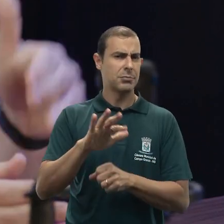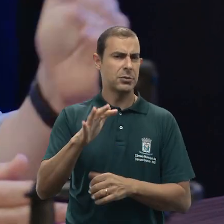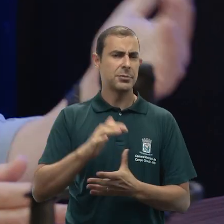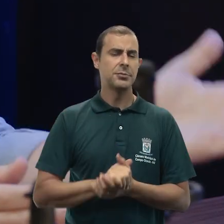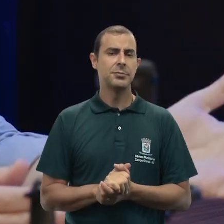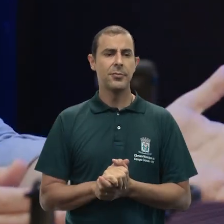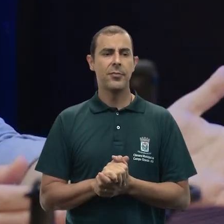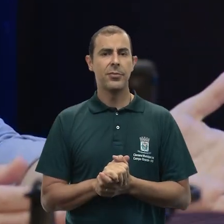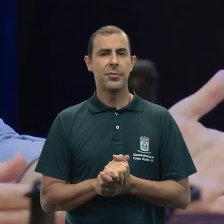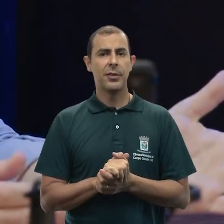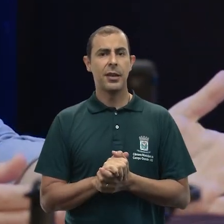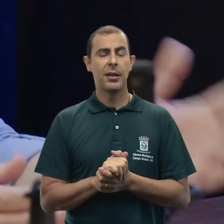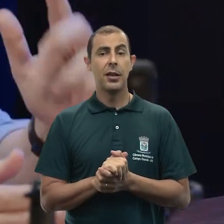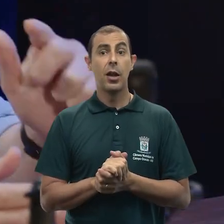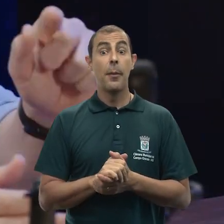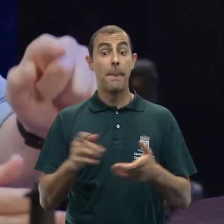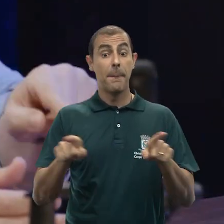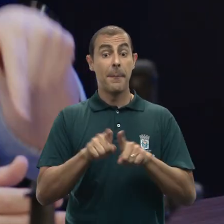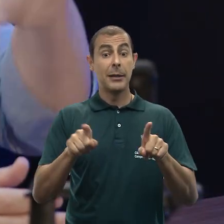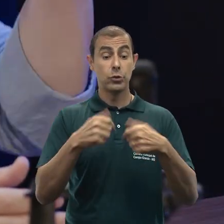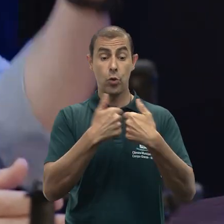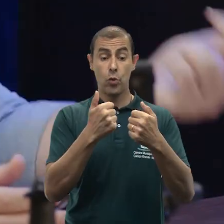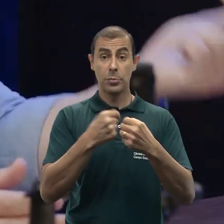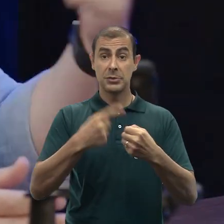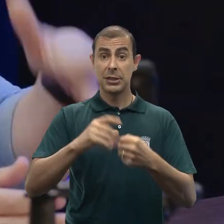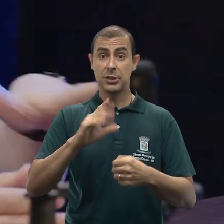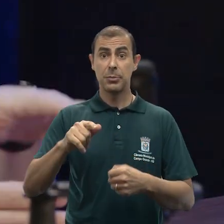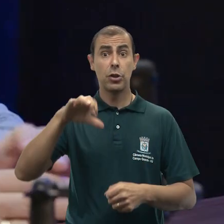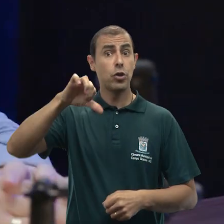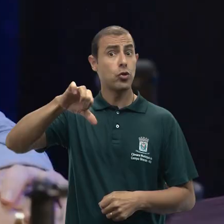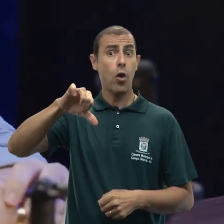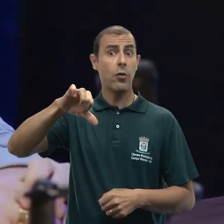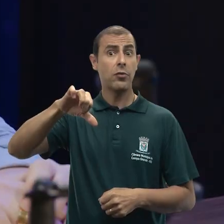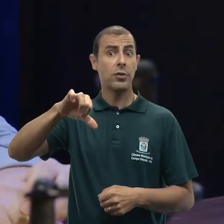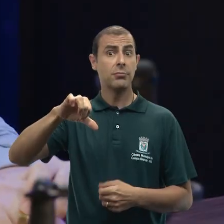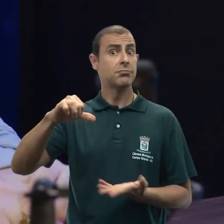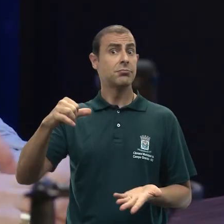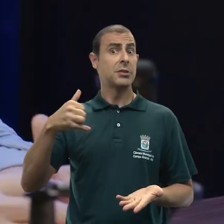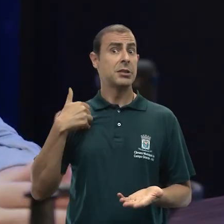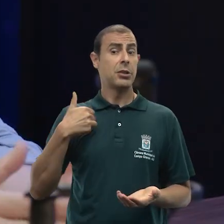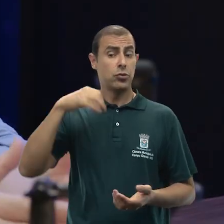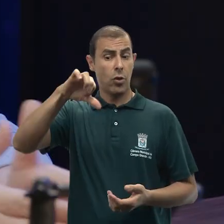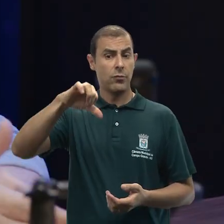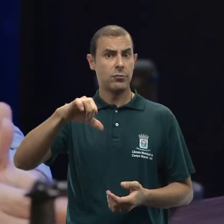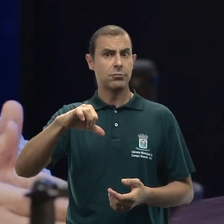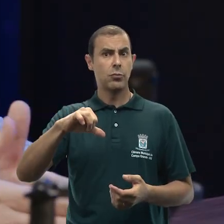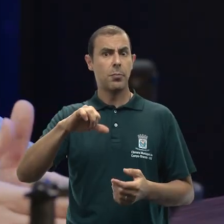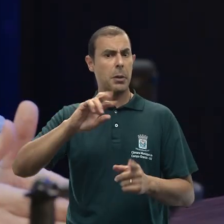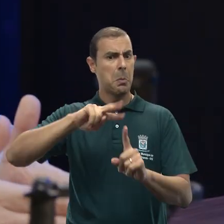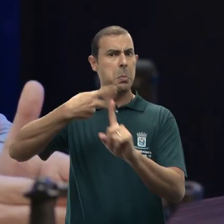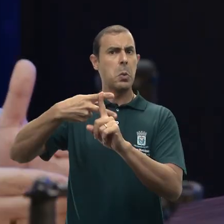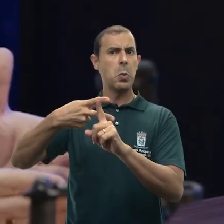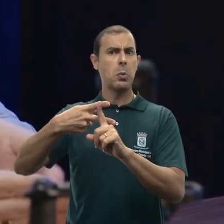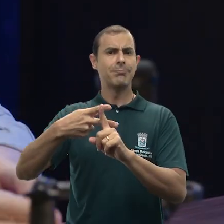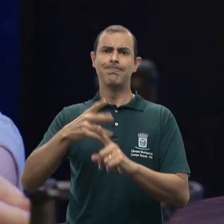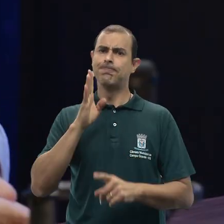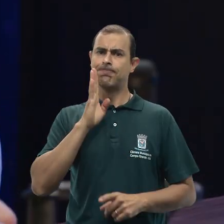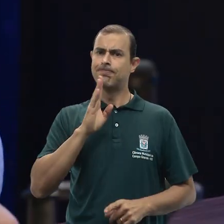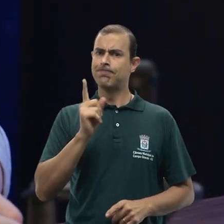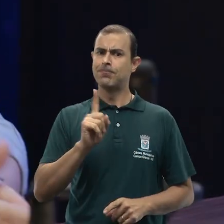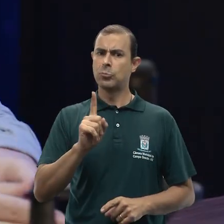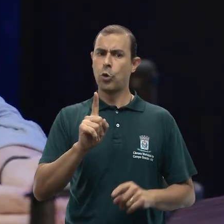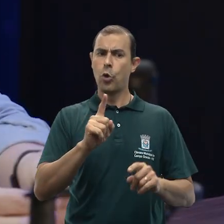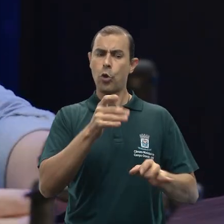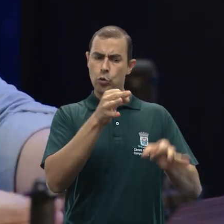frota com mais de 9 anos de idade, ou seja, quase o dobro da idade dos ônibus. Isso não é legal. Do ponto de